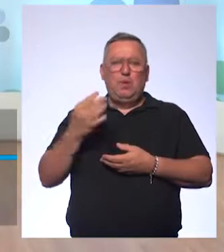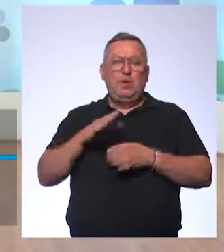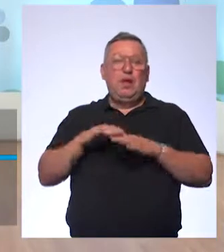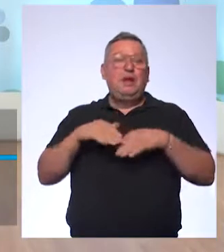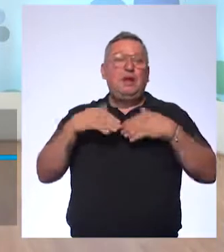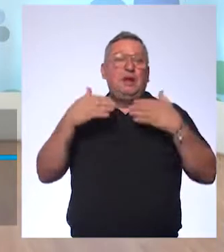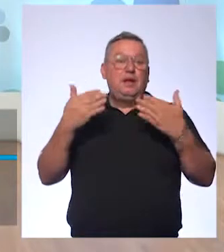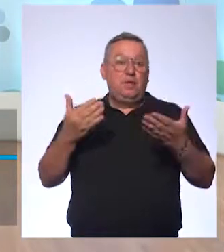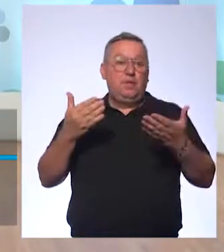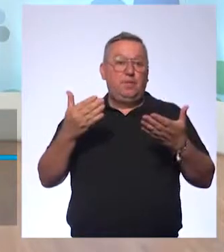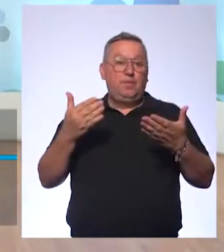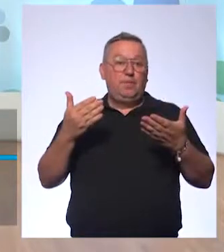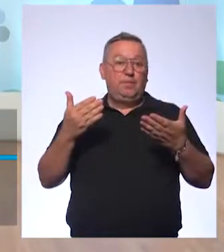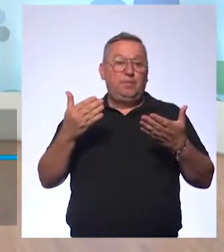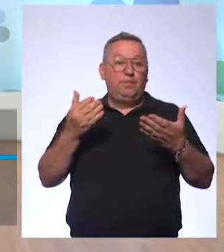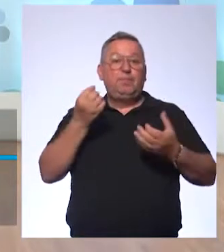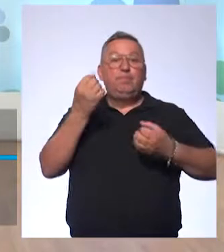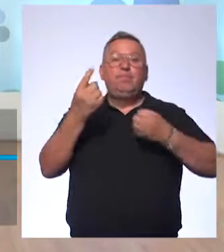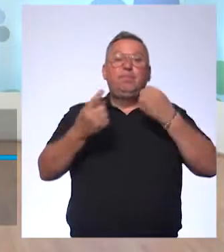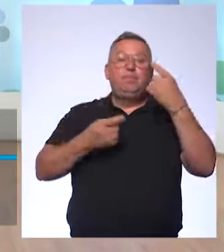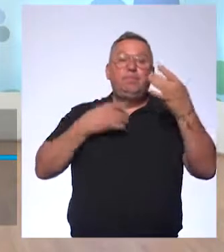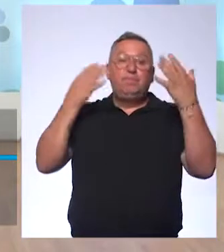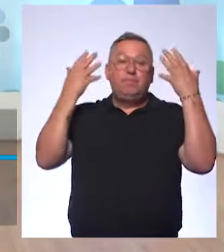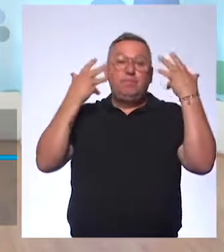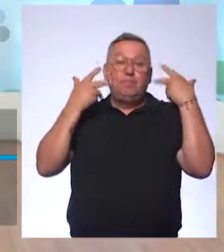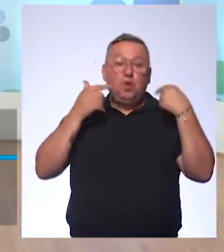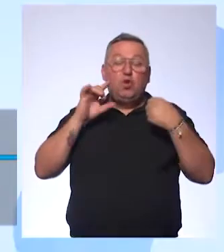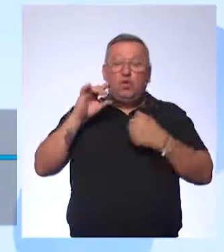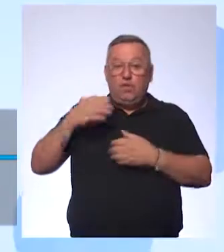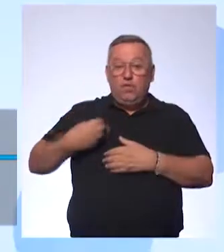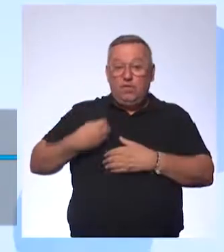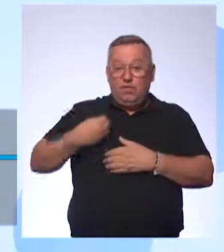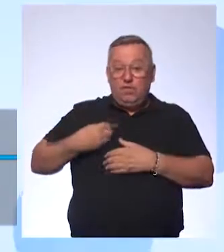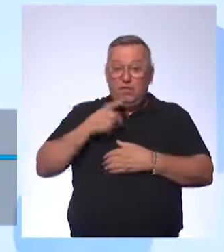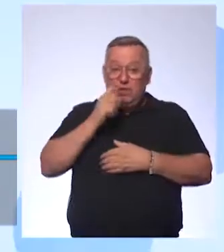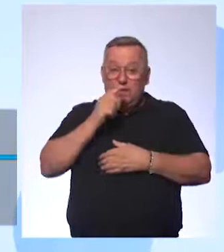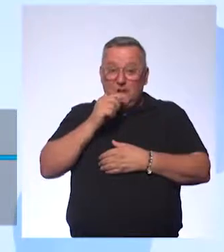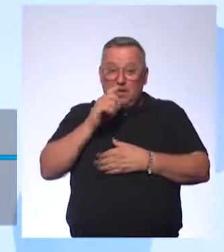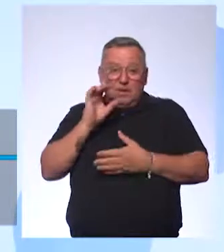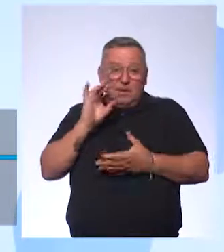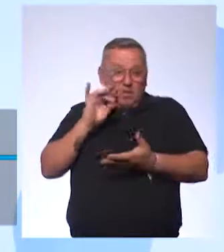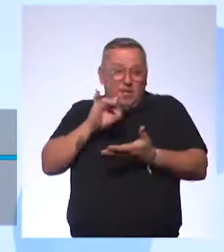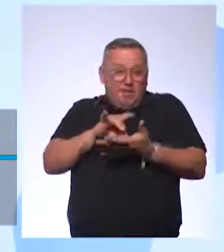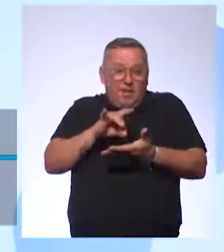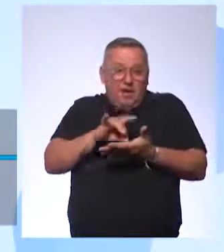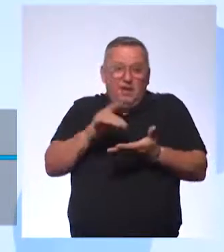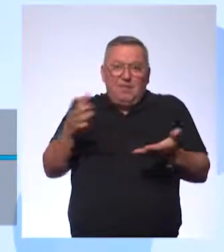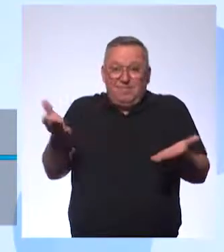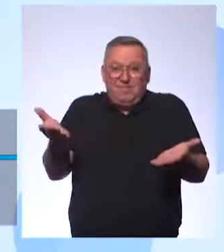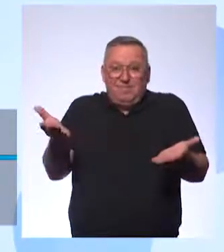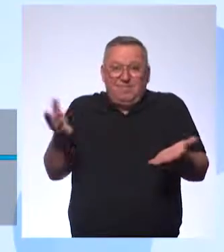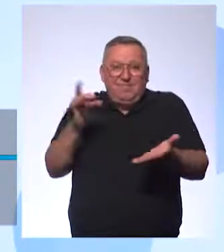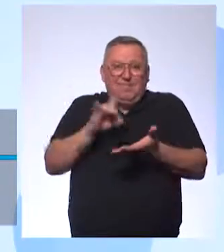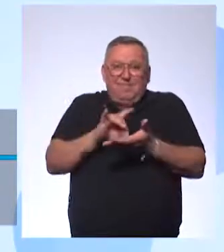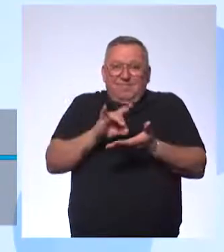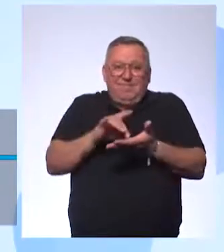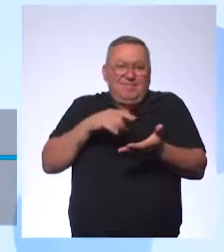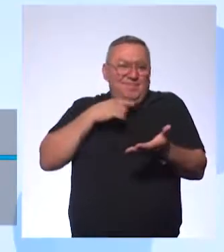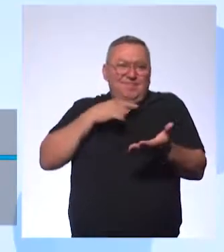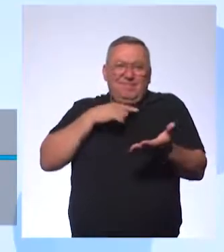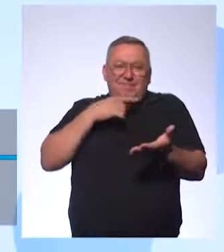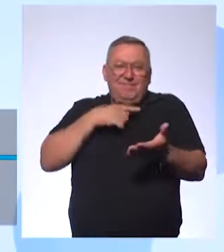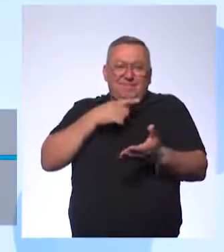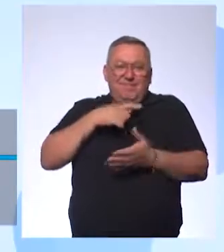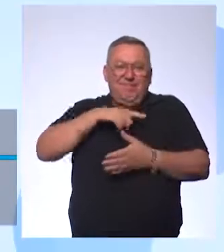Então, alguns animais vivem apenas na água. Gente, isso é real, né? Isso é verídico. Eu não vou colocar uma